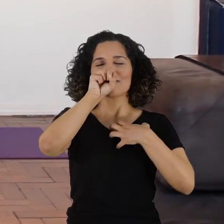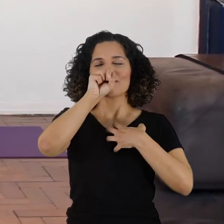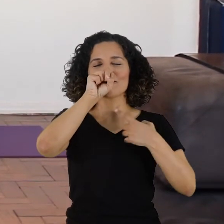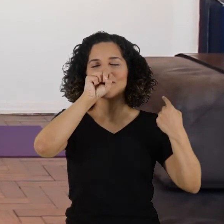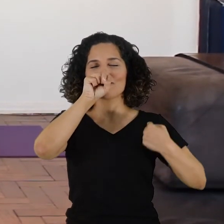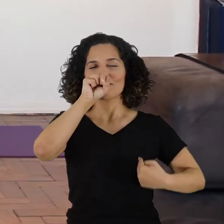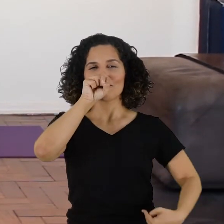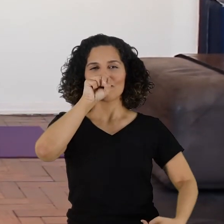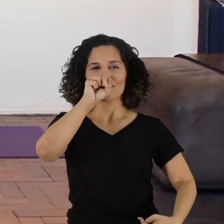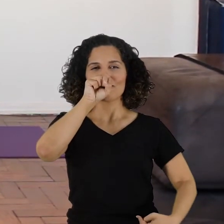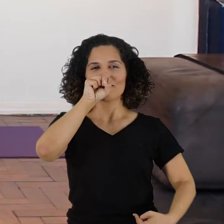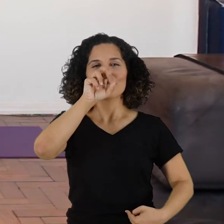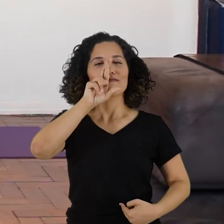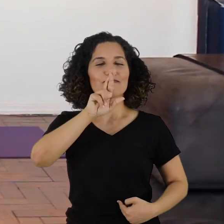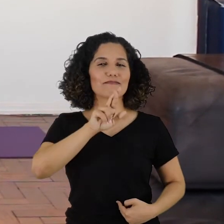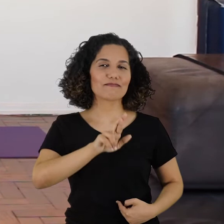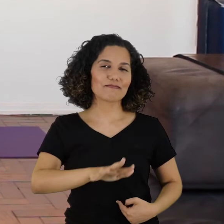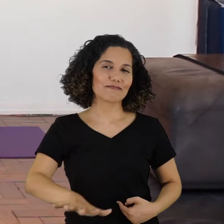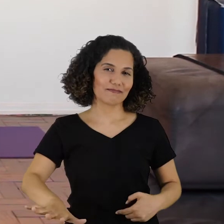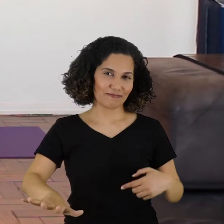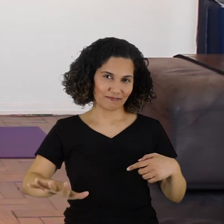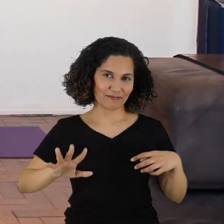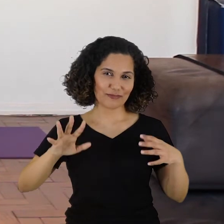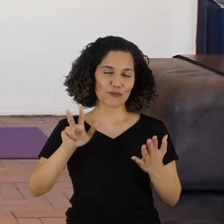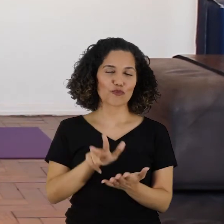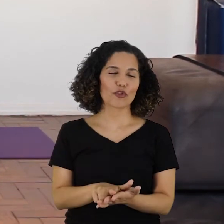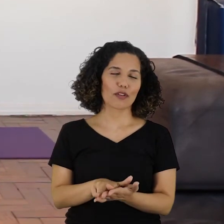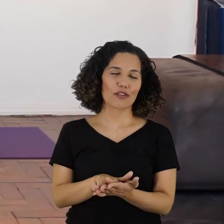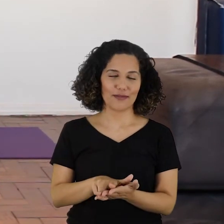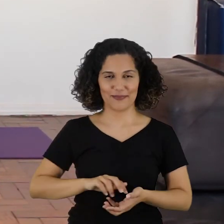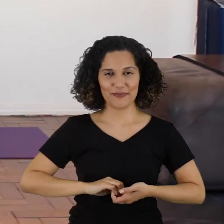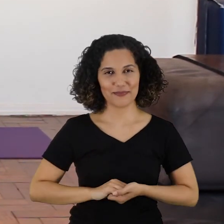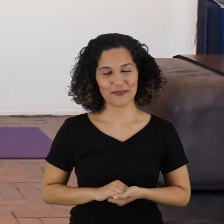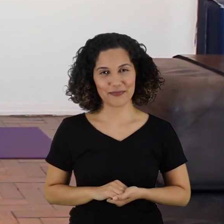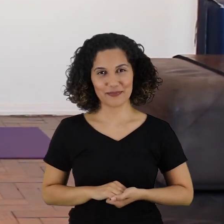inspira, sente essas partes. Expira, relaxa o corpo todo no chão.